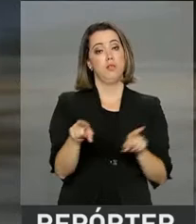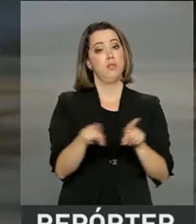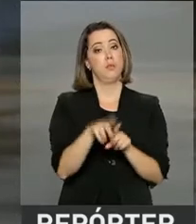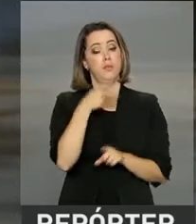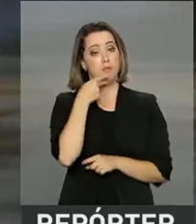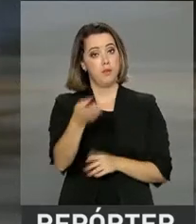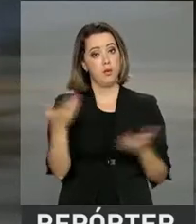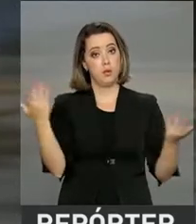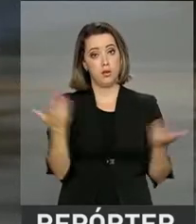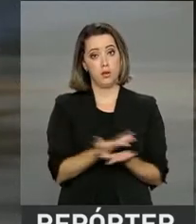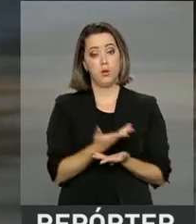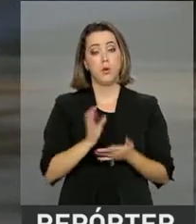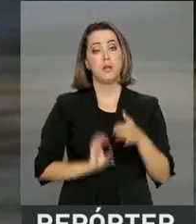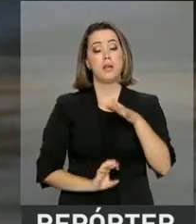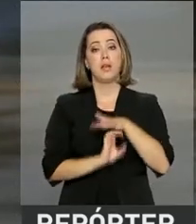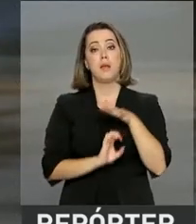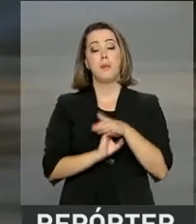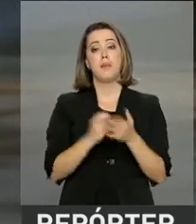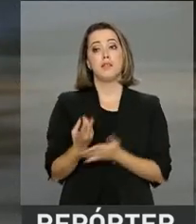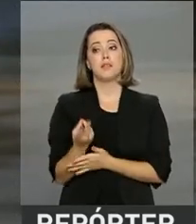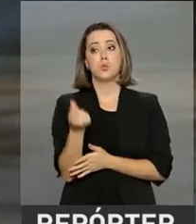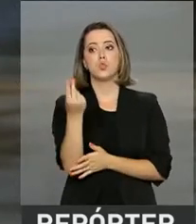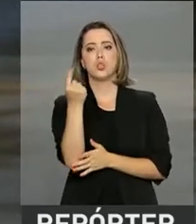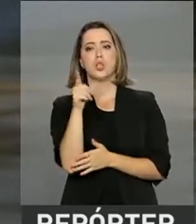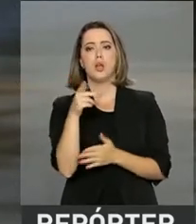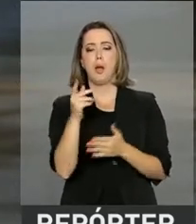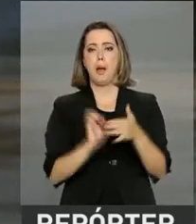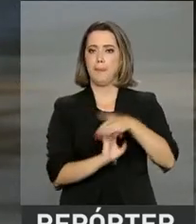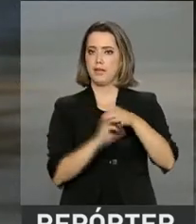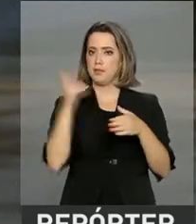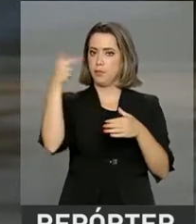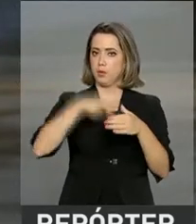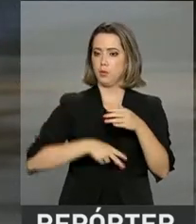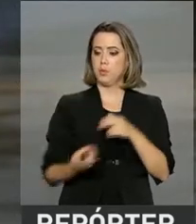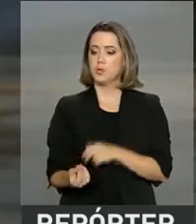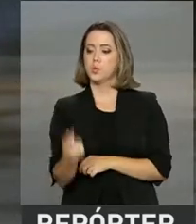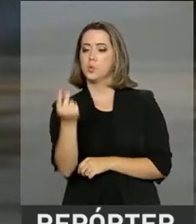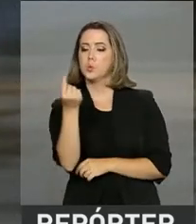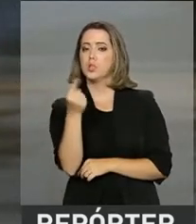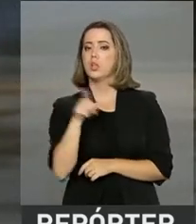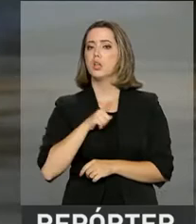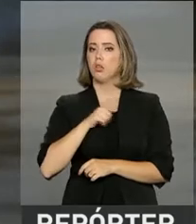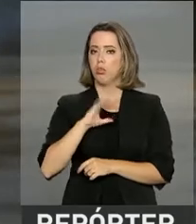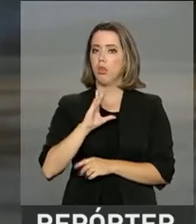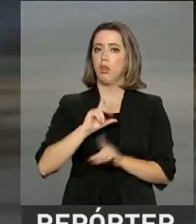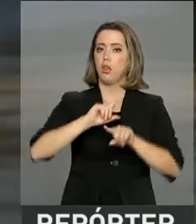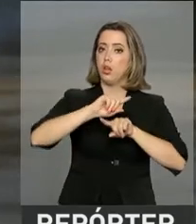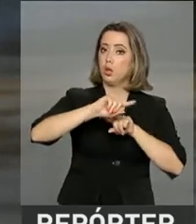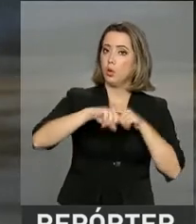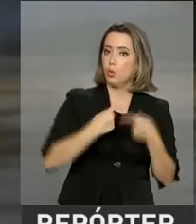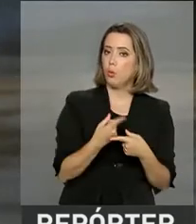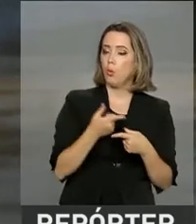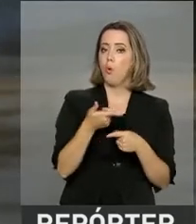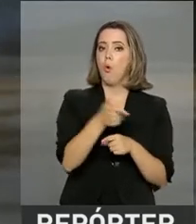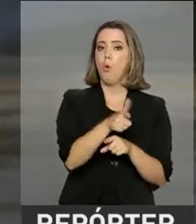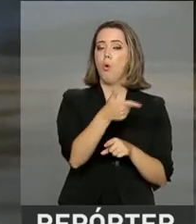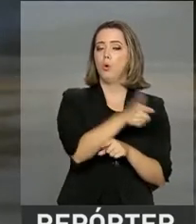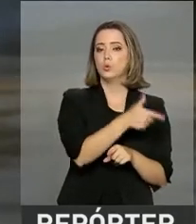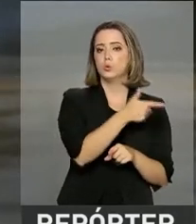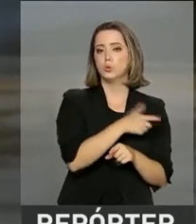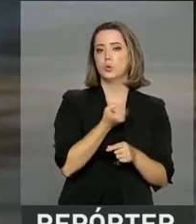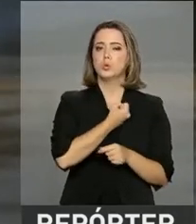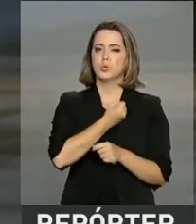liquidez da petrobras isso é o dinheiro que a empresa tem em caixa e outros indicadores financeiros melhoraram nos últimos meses a